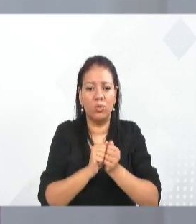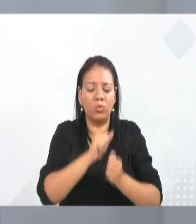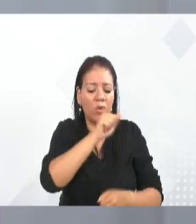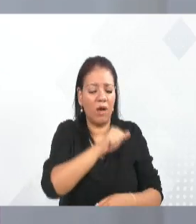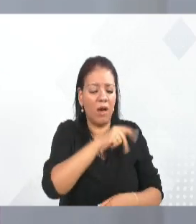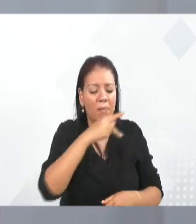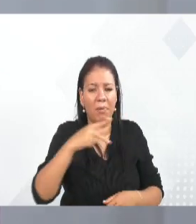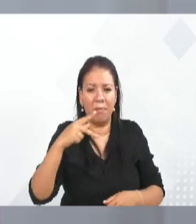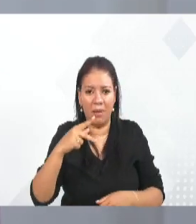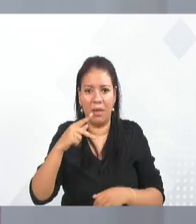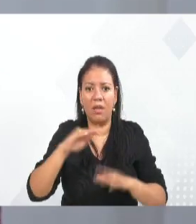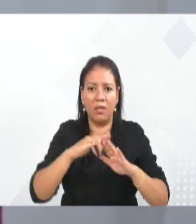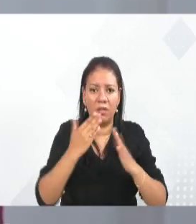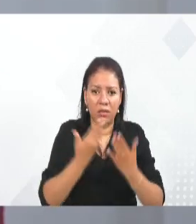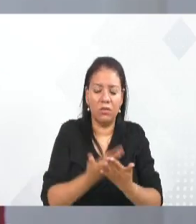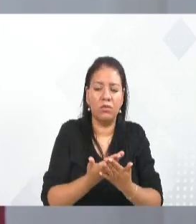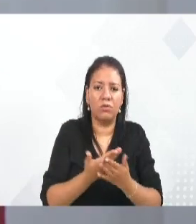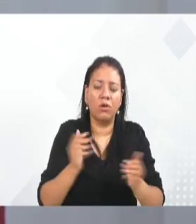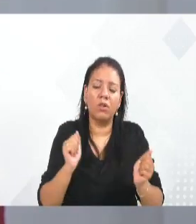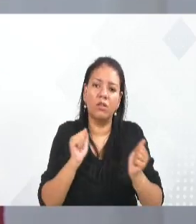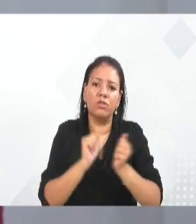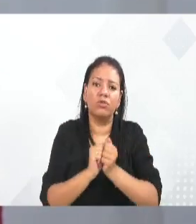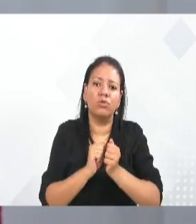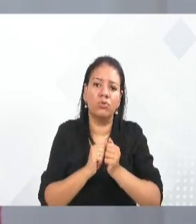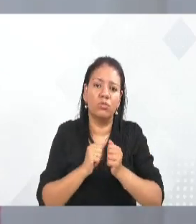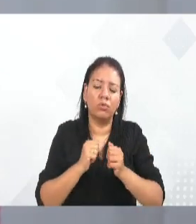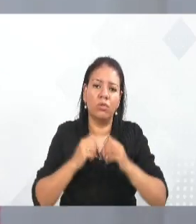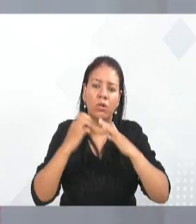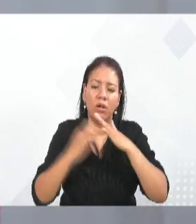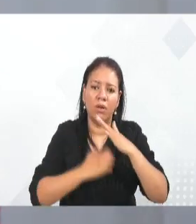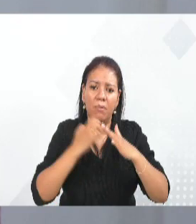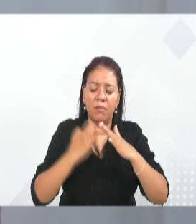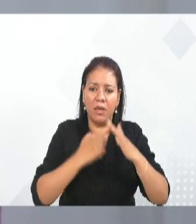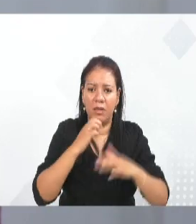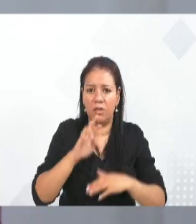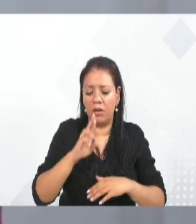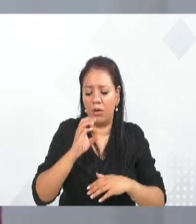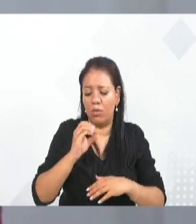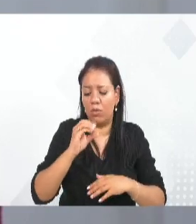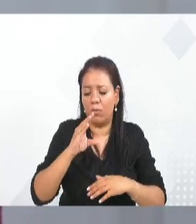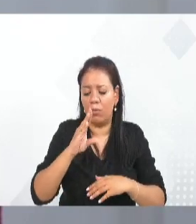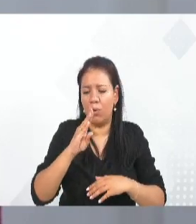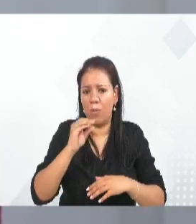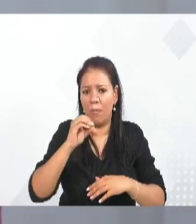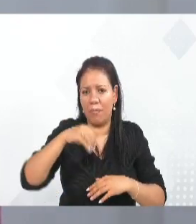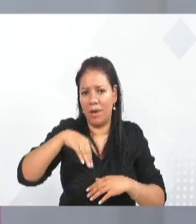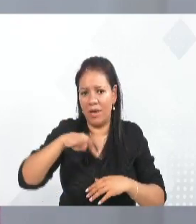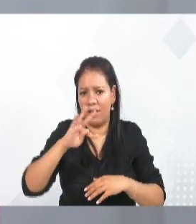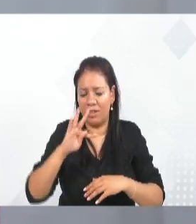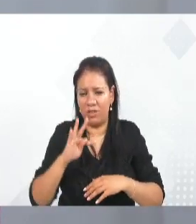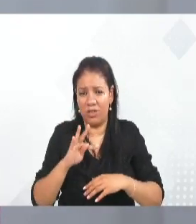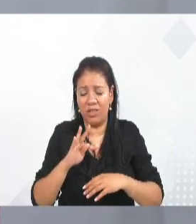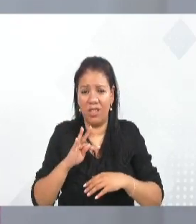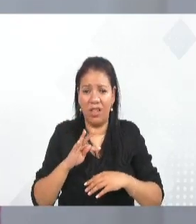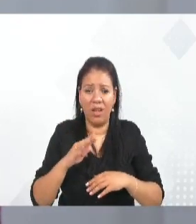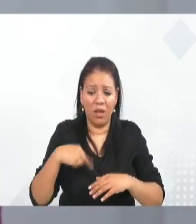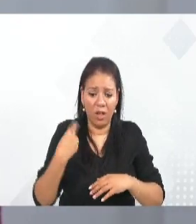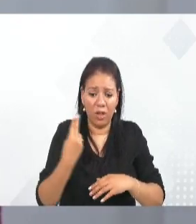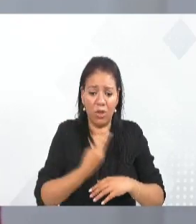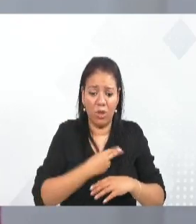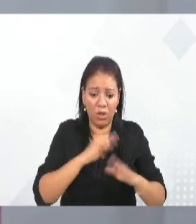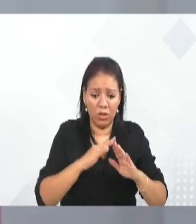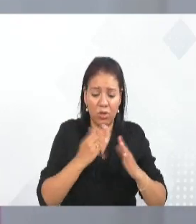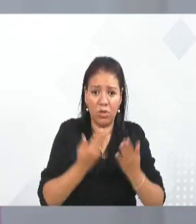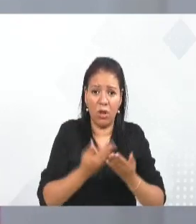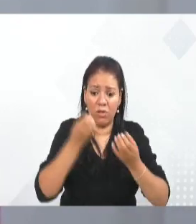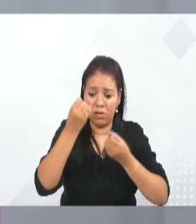apps das escolas que vem fazendo junto com a empresa roubou mais já passou deste momento nós tornarmos as nossas escolas e eu venho